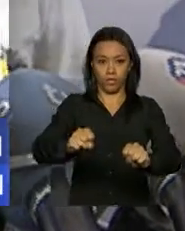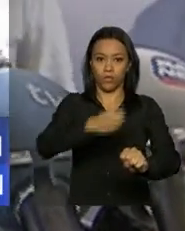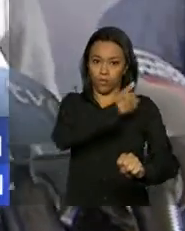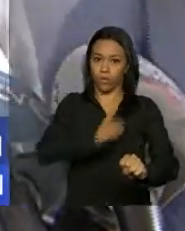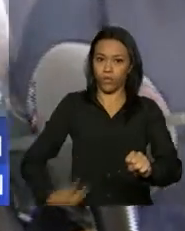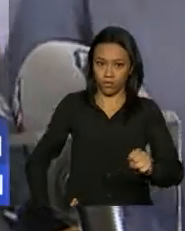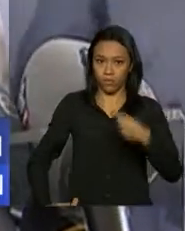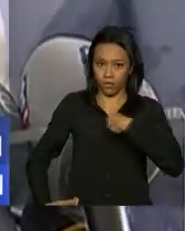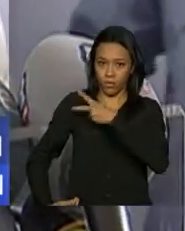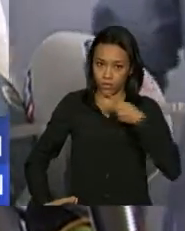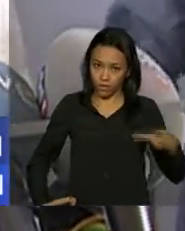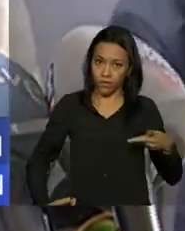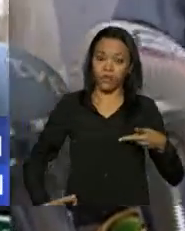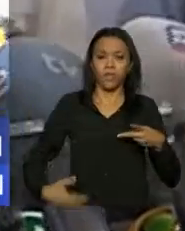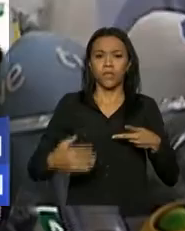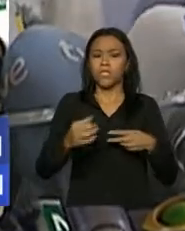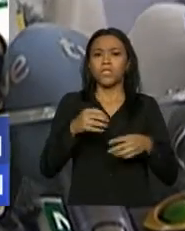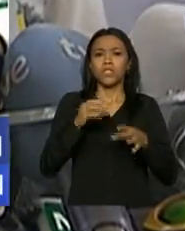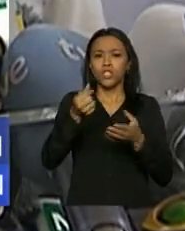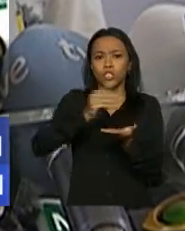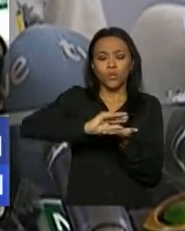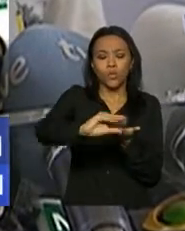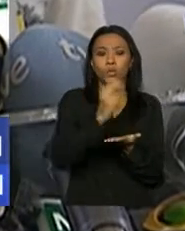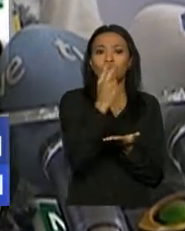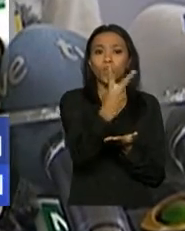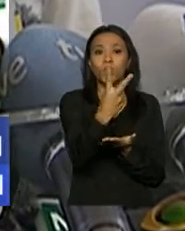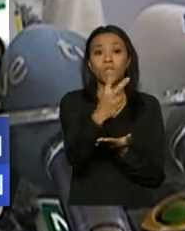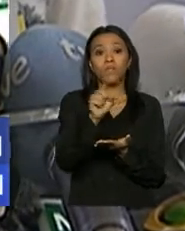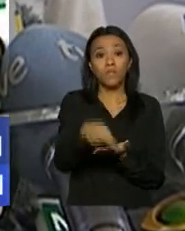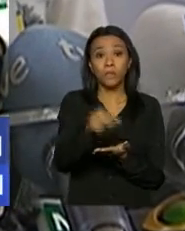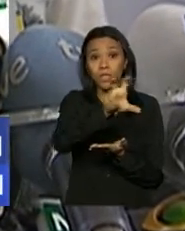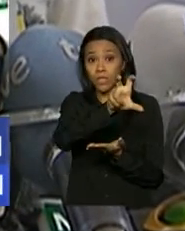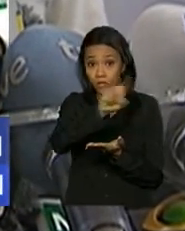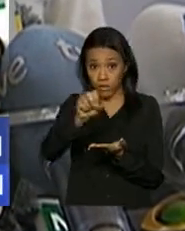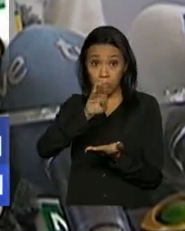se investia em torno de 2,5 bilhões de reais